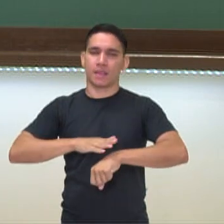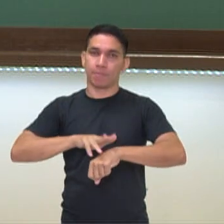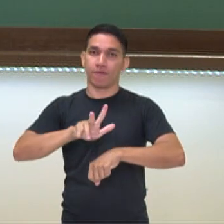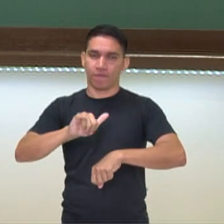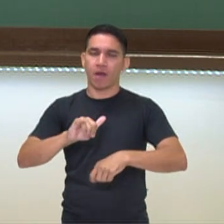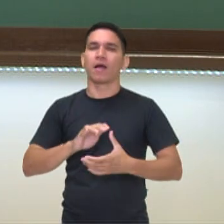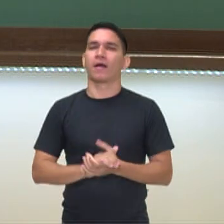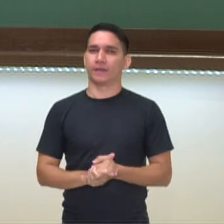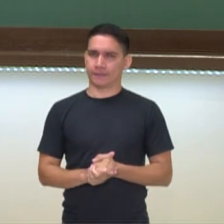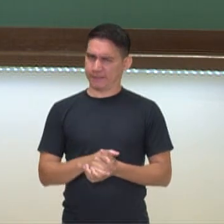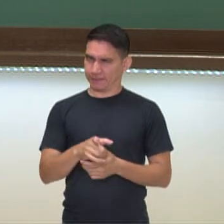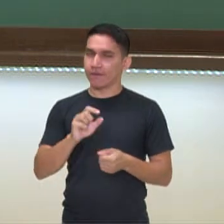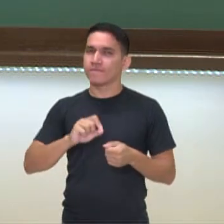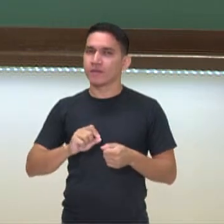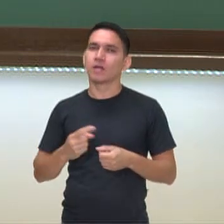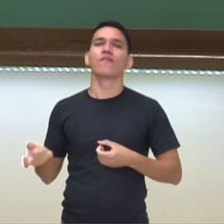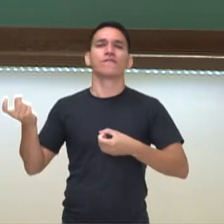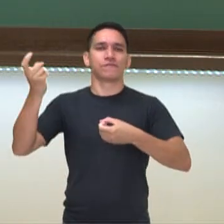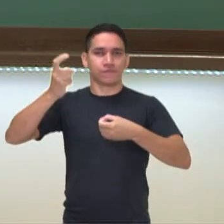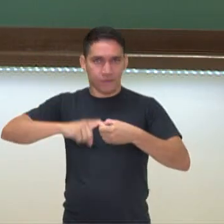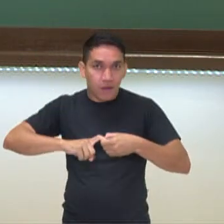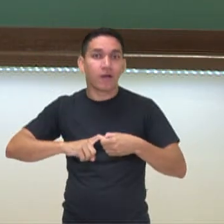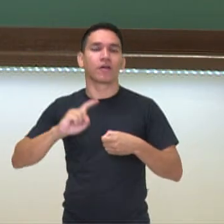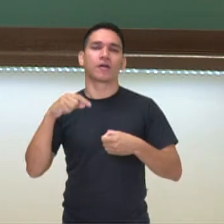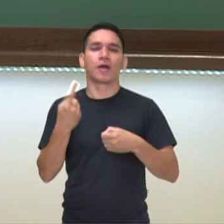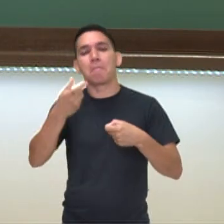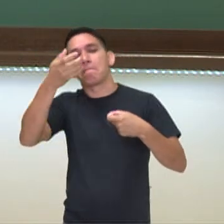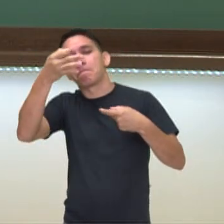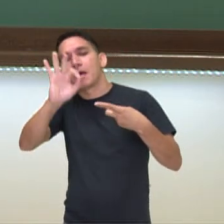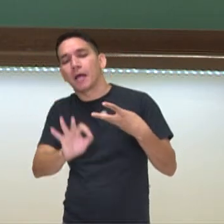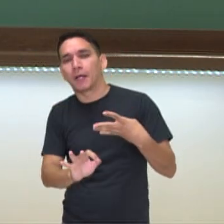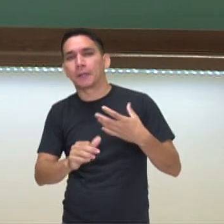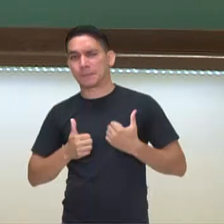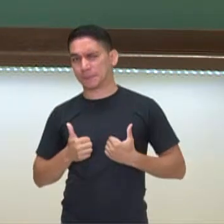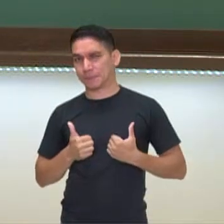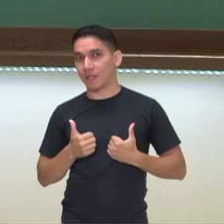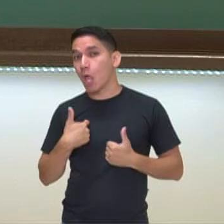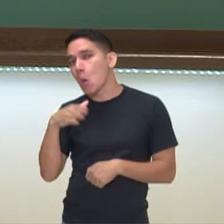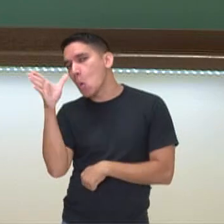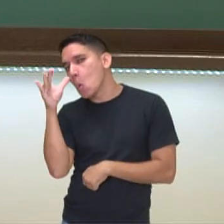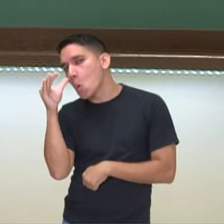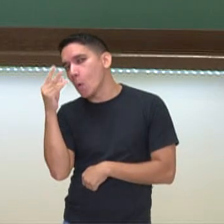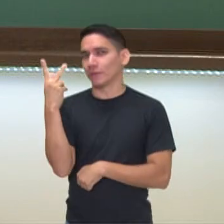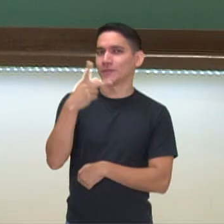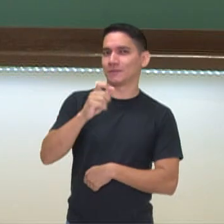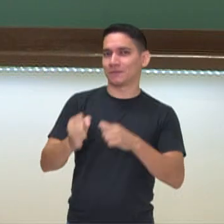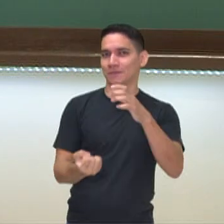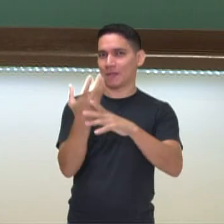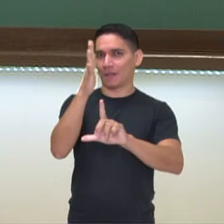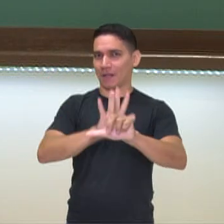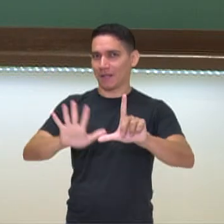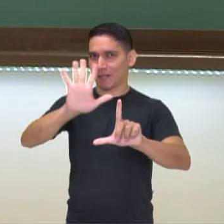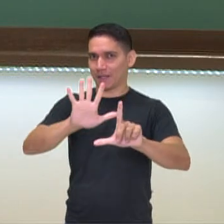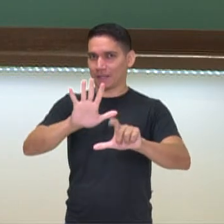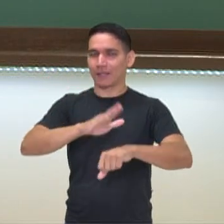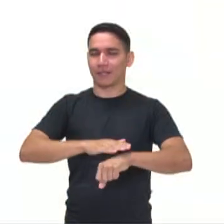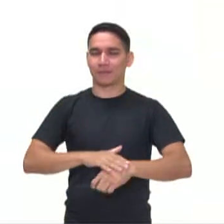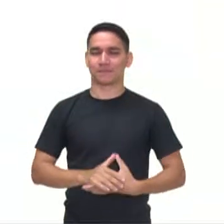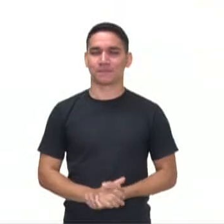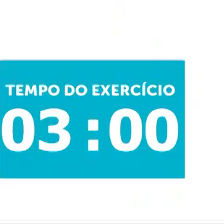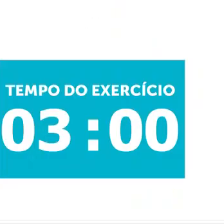tá bom? Aquele tempinho lá, já retorno aqui para a gente ver como é que ficou, tá bom? Tô curiosa para ver esse gráfico. E você?